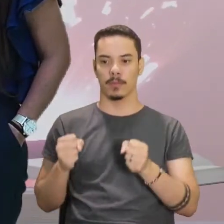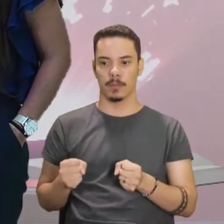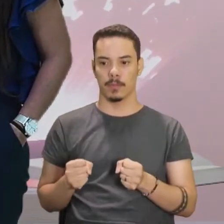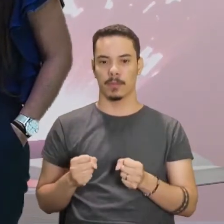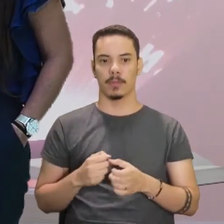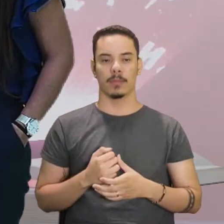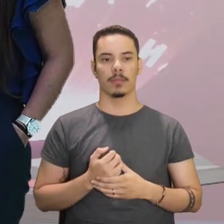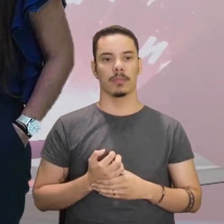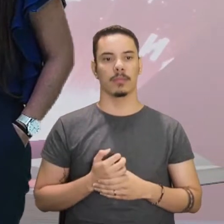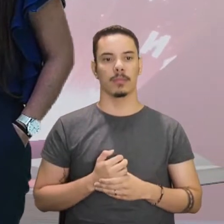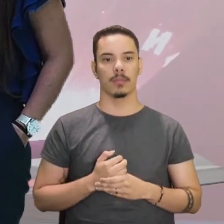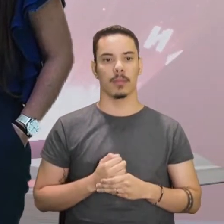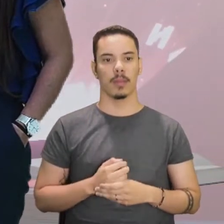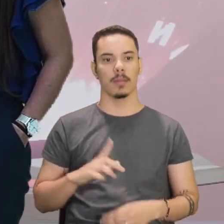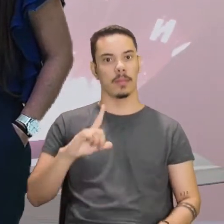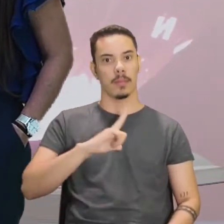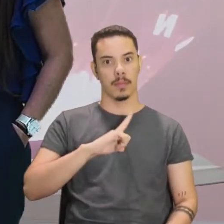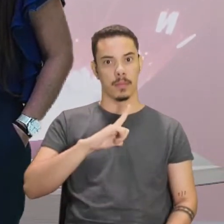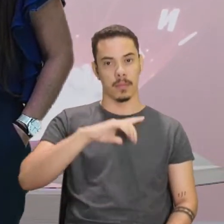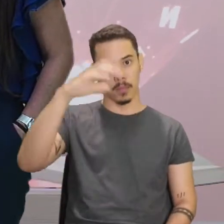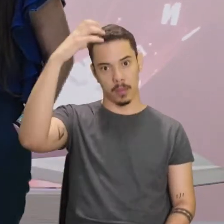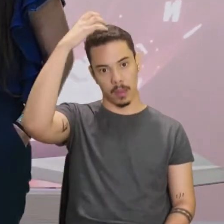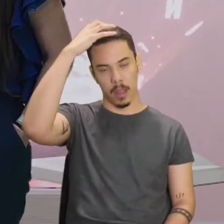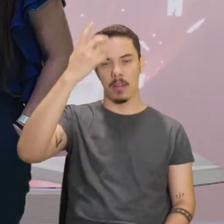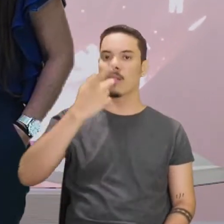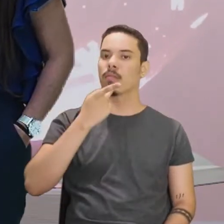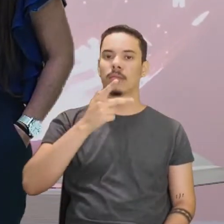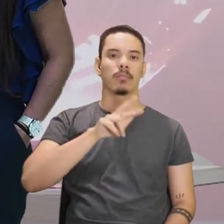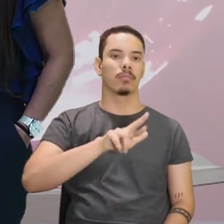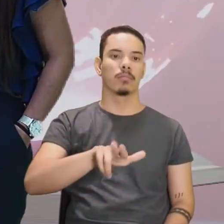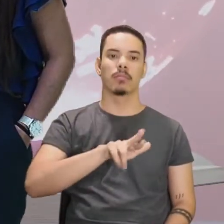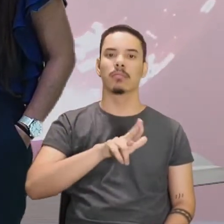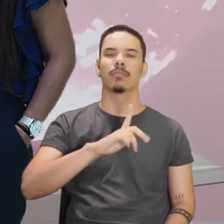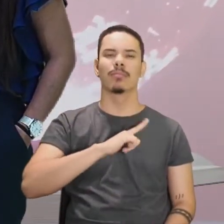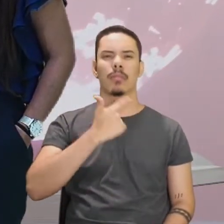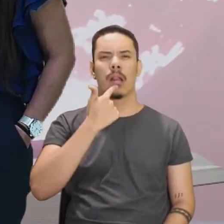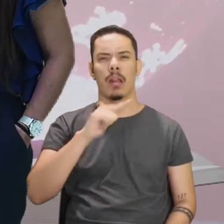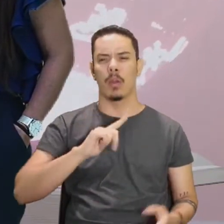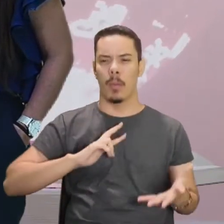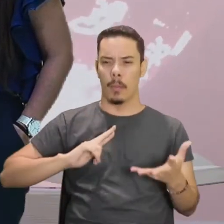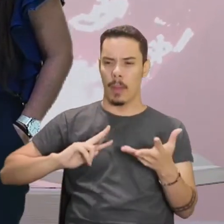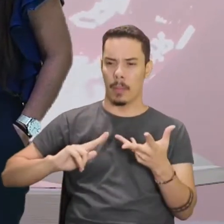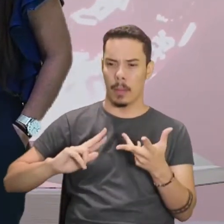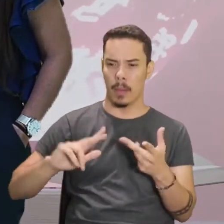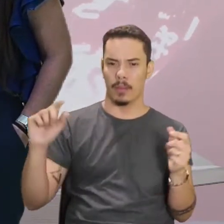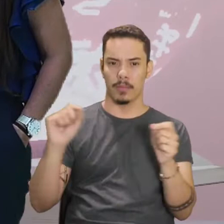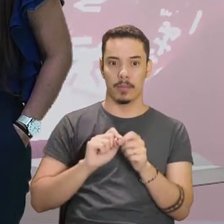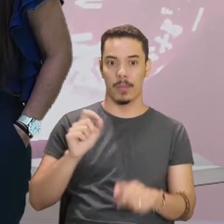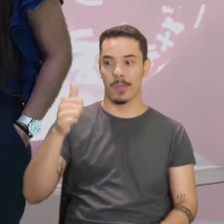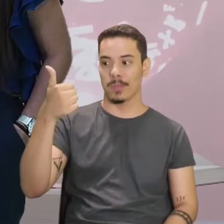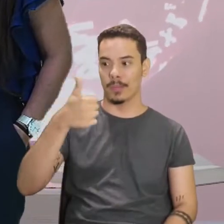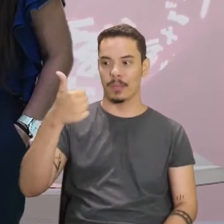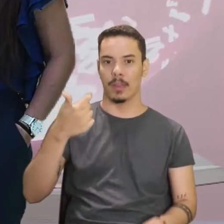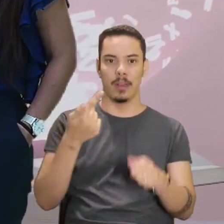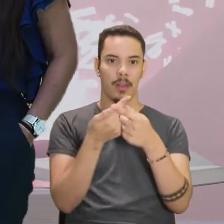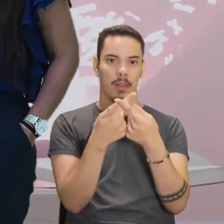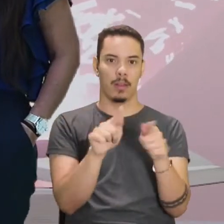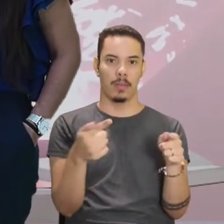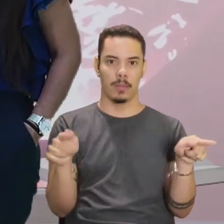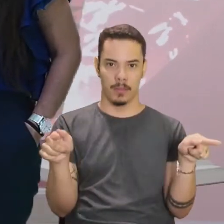aí vem o rei e diz, não, aqui tem muitas línguas, então agora vamos fazer a primeira gramática